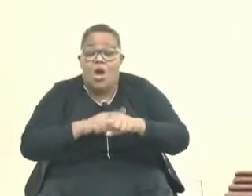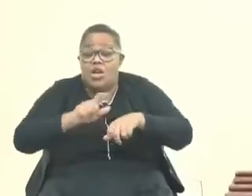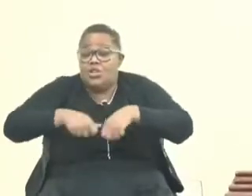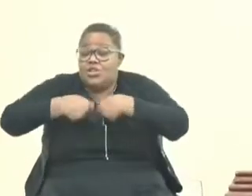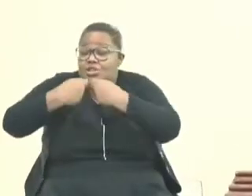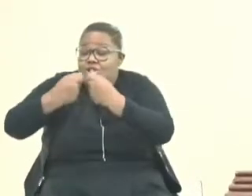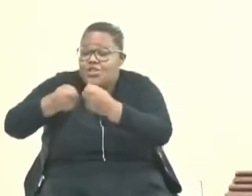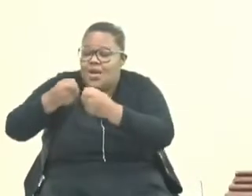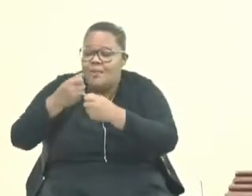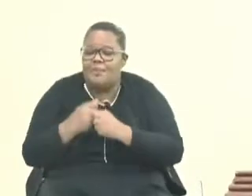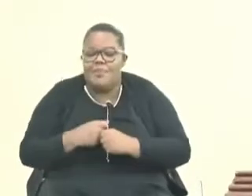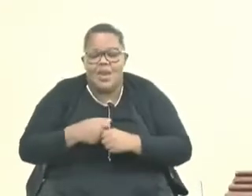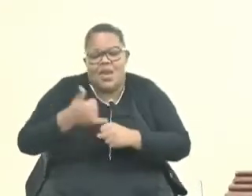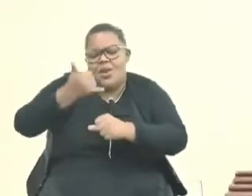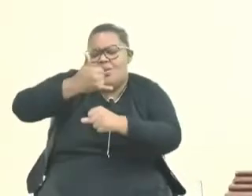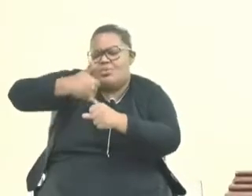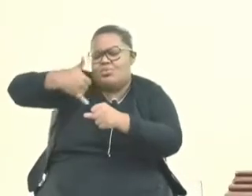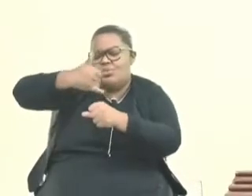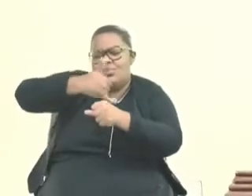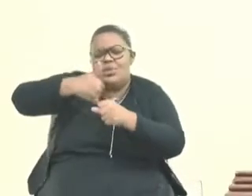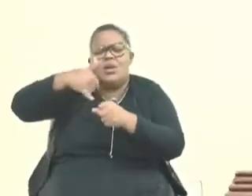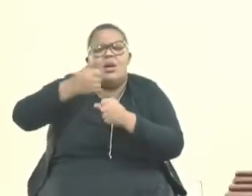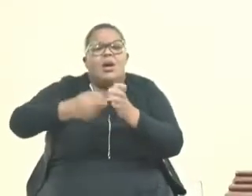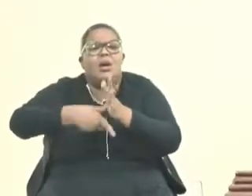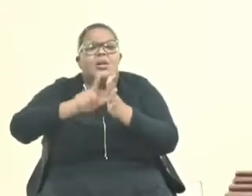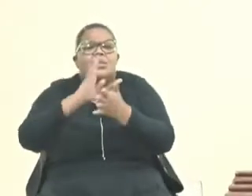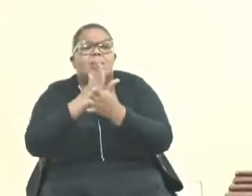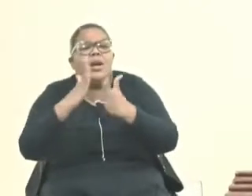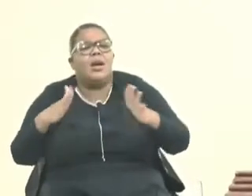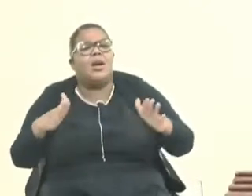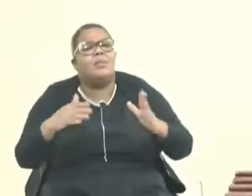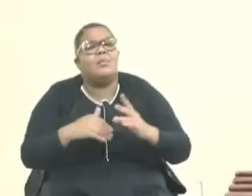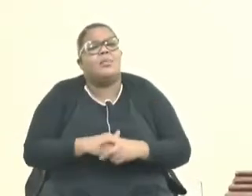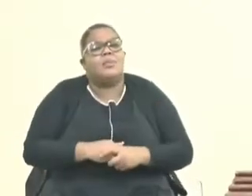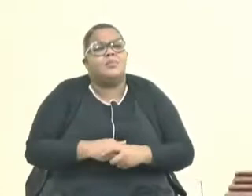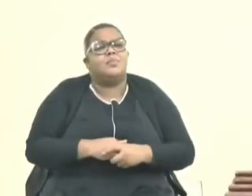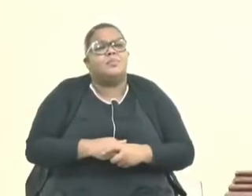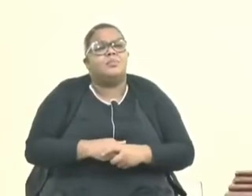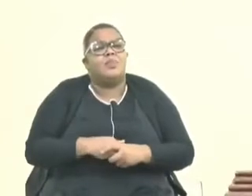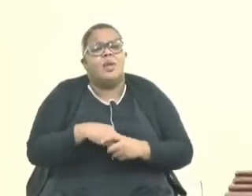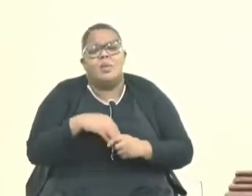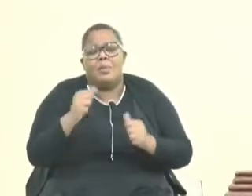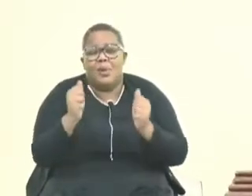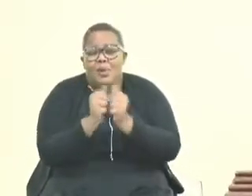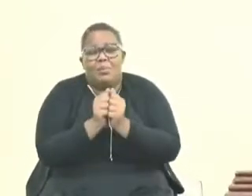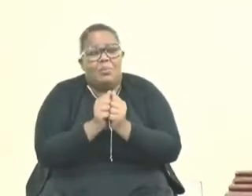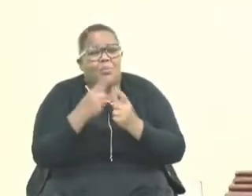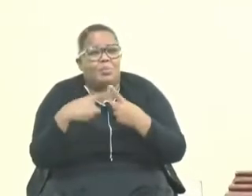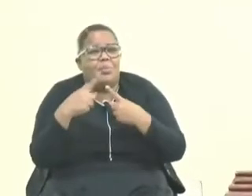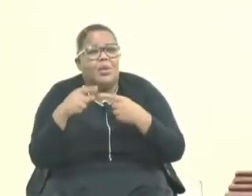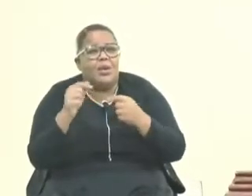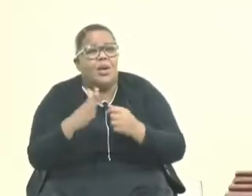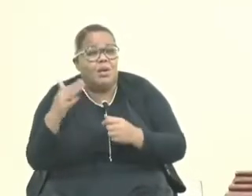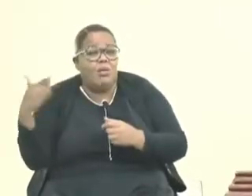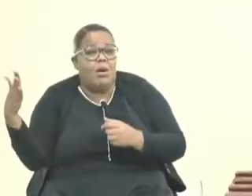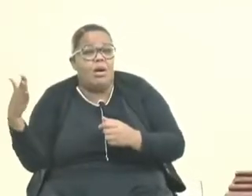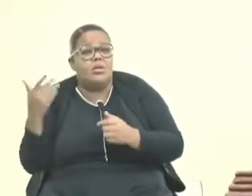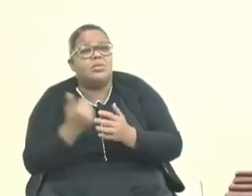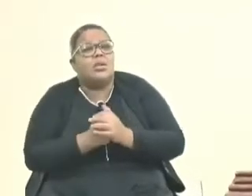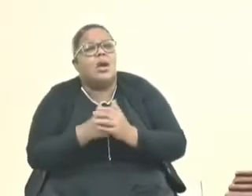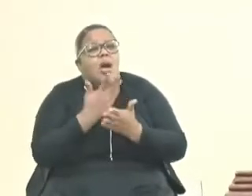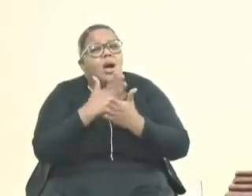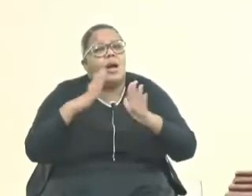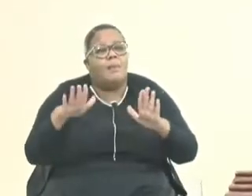é hora de colocar azeite antes que ela se apague porque quando ela se apagar Deus não vai falar mais com